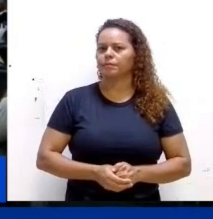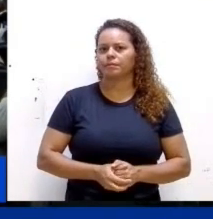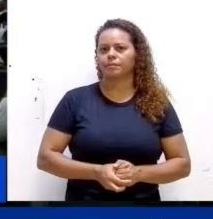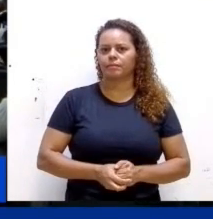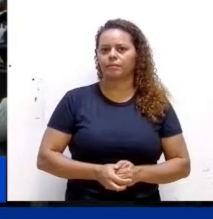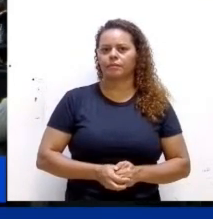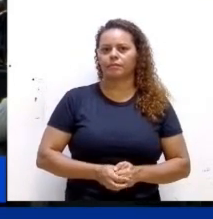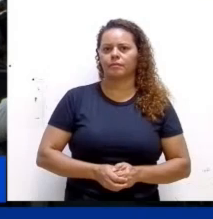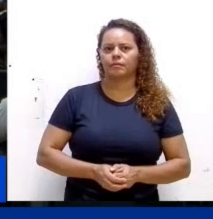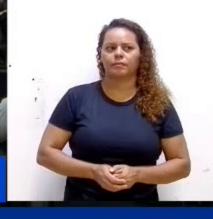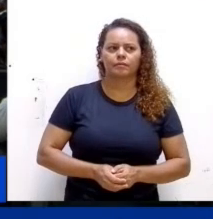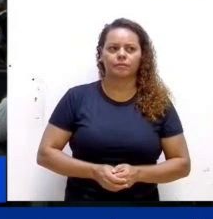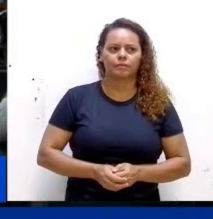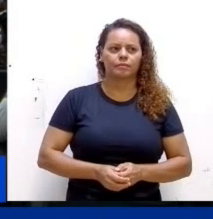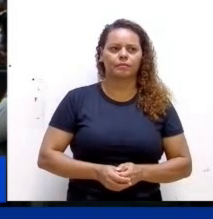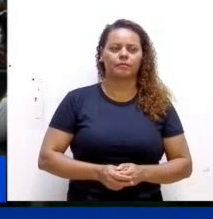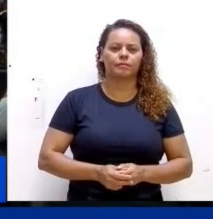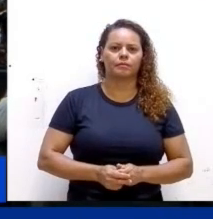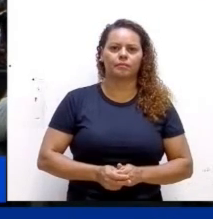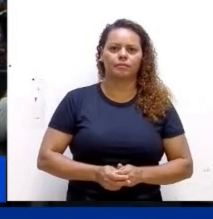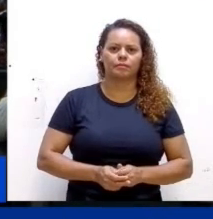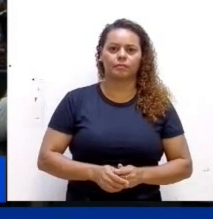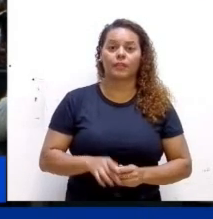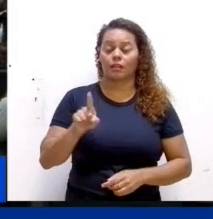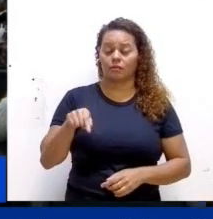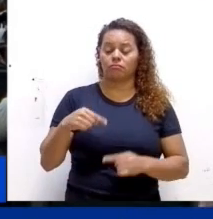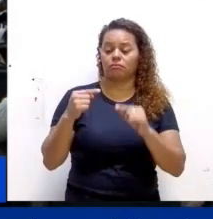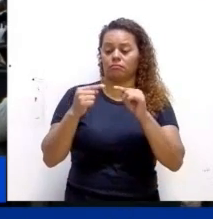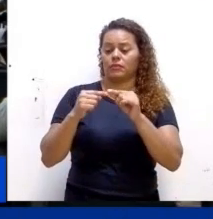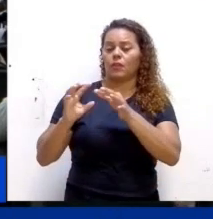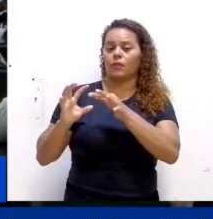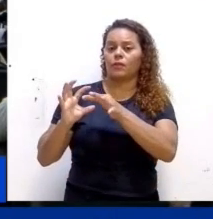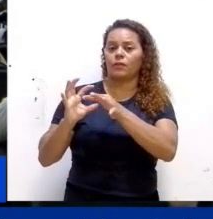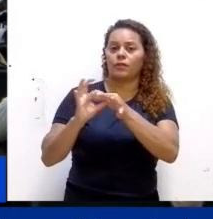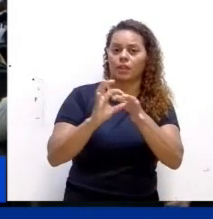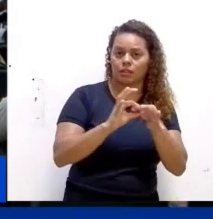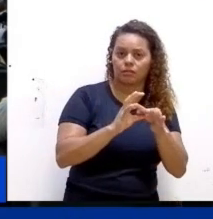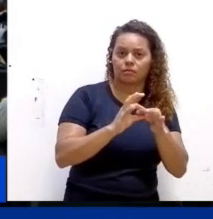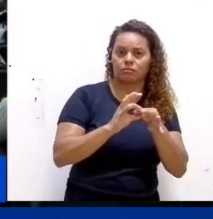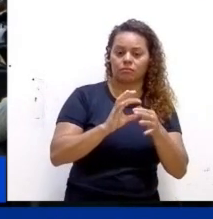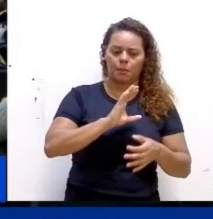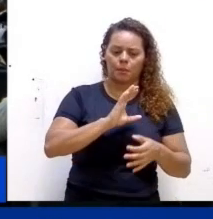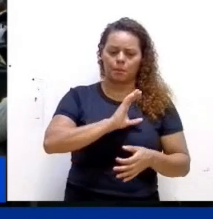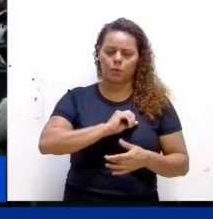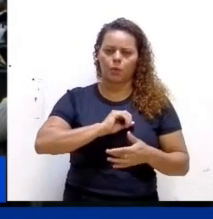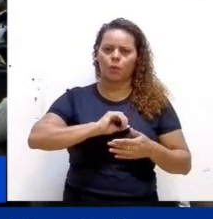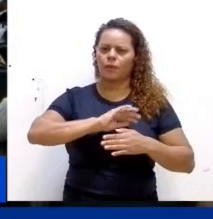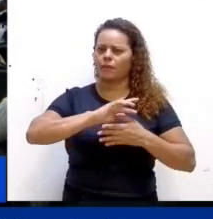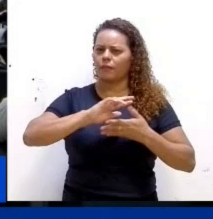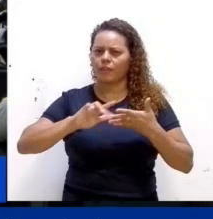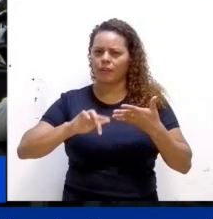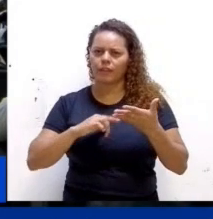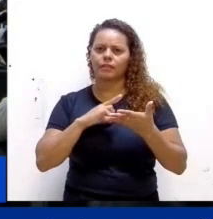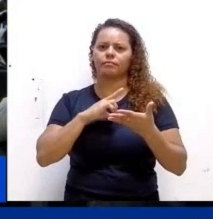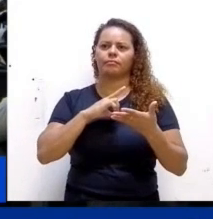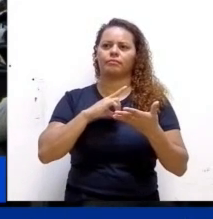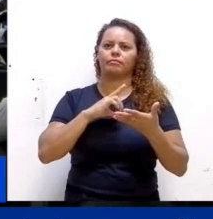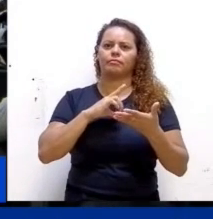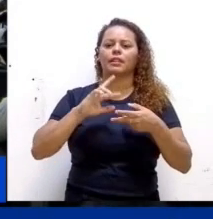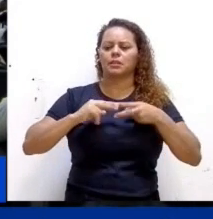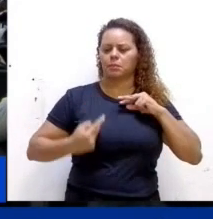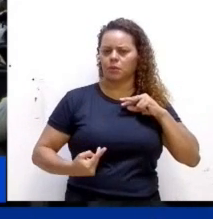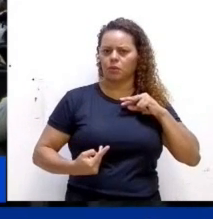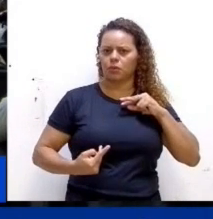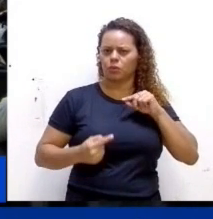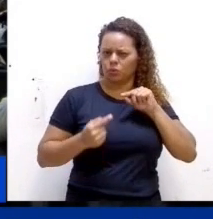Isso sim, essas famílias, é esse vínculo, o vínculo afetivo, não apenas a consanguinidade,